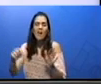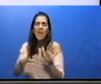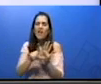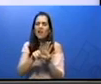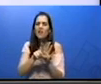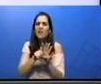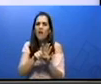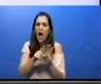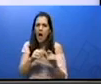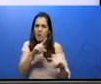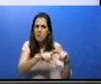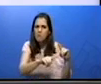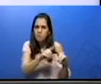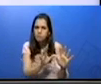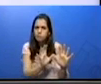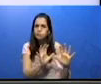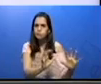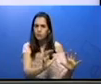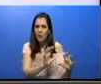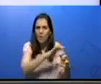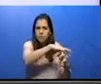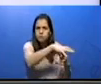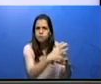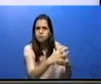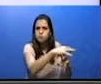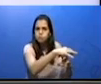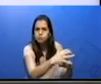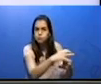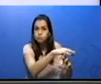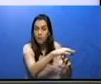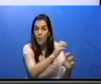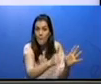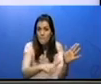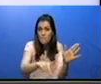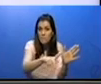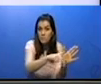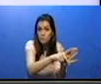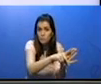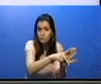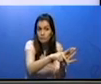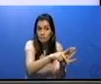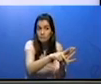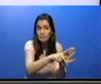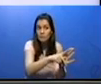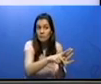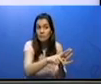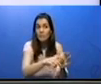da massa, que fala que a massa do produto é igual à massa do